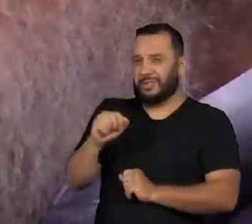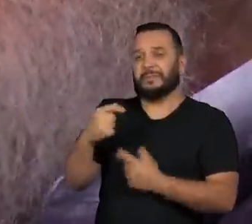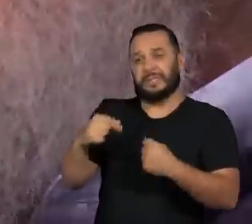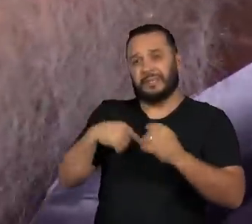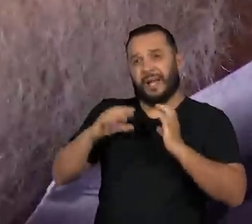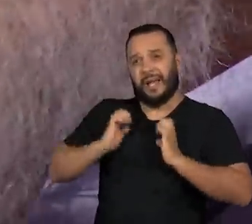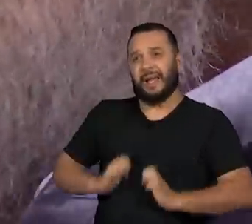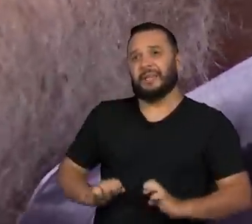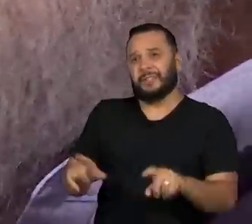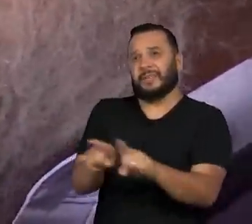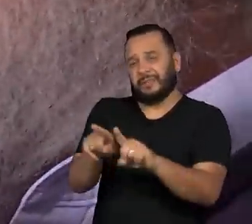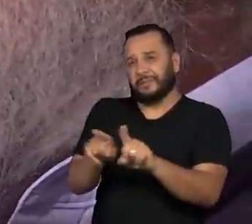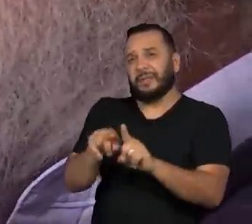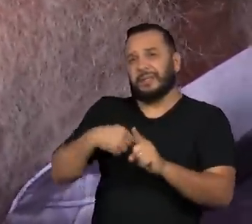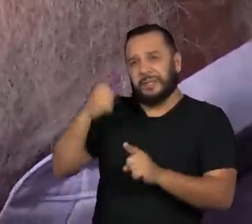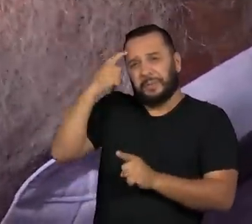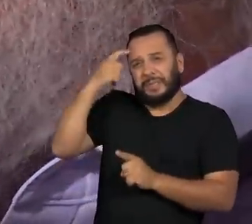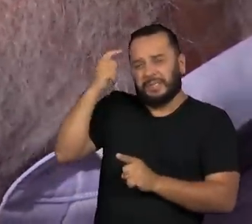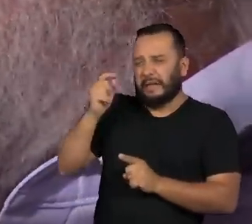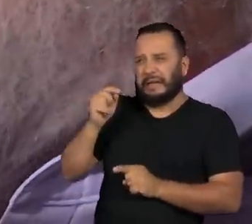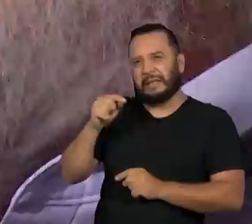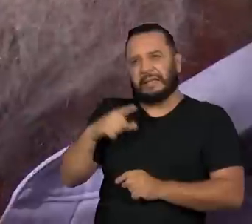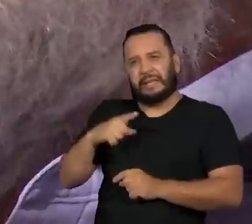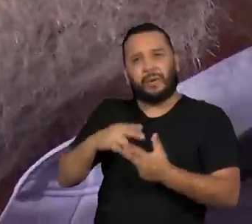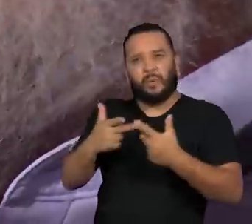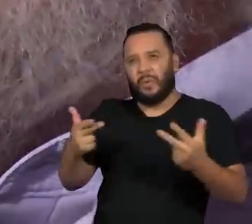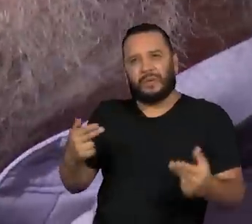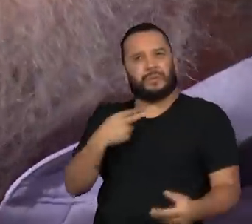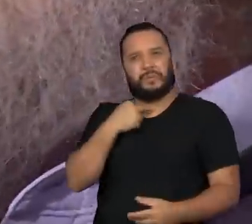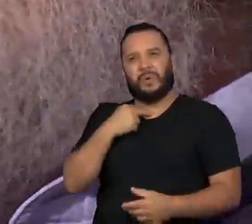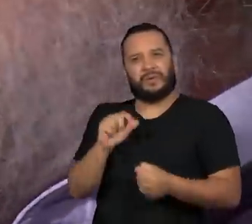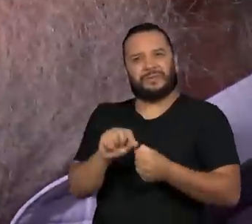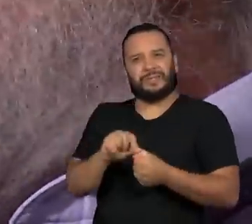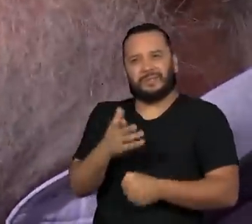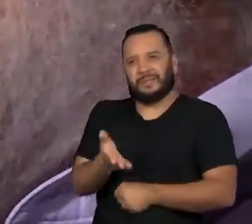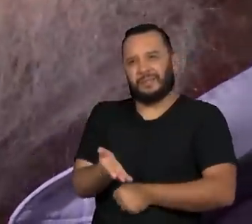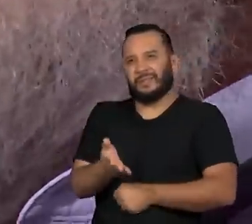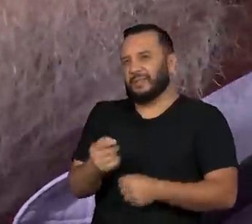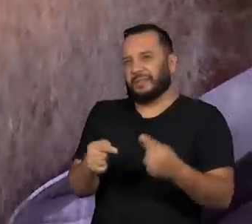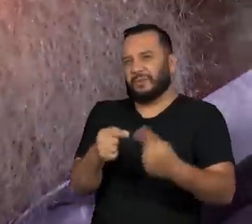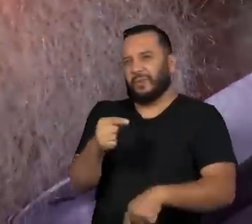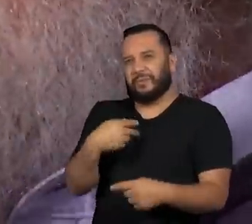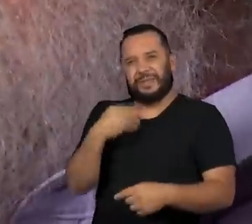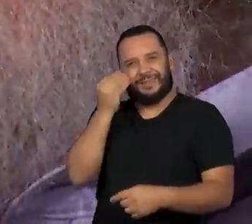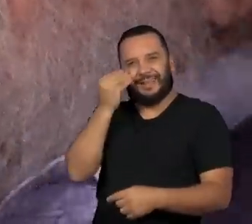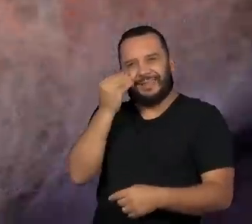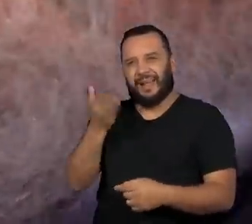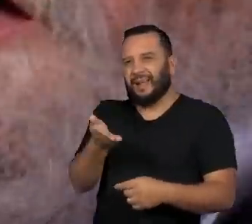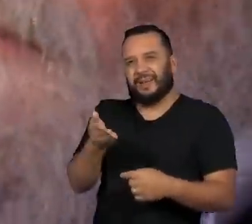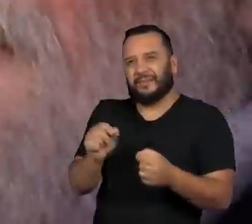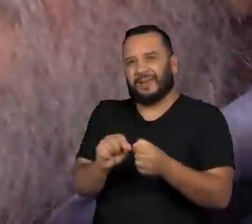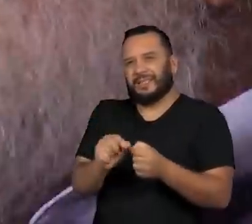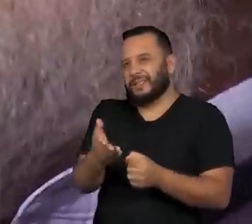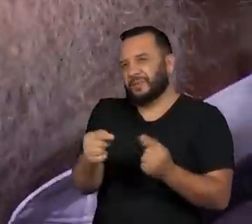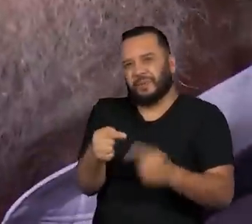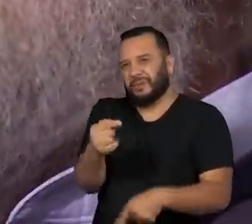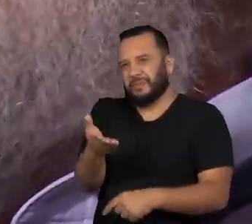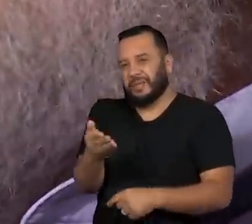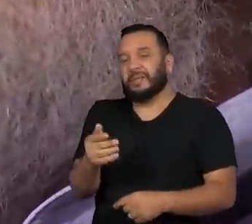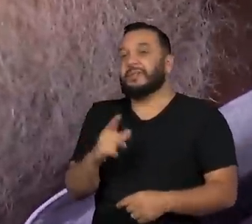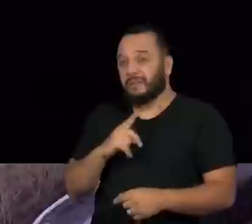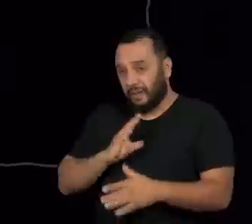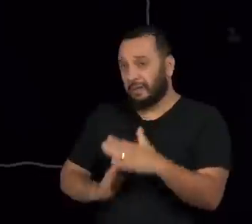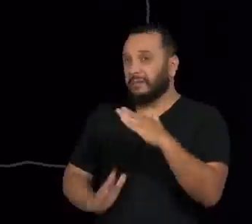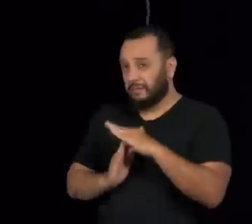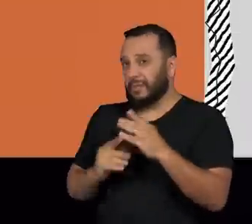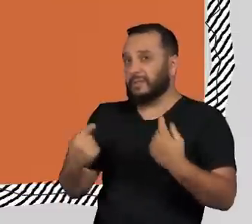mas não custa nada dar uma pensada e ver será que tem coisas que nós não devemos fazer não devemos nem tentar fazer talvez eles estão limites